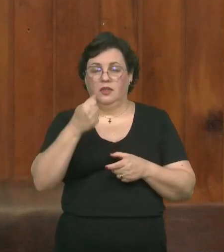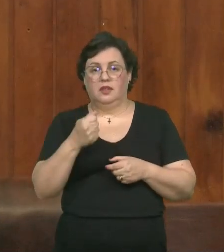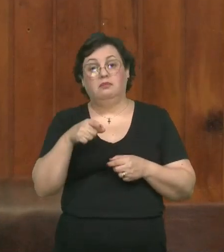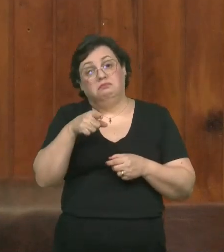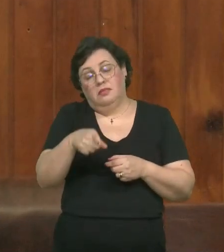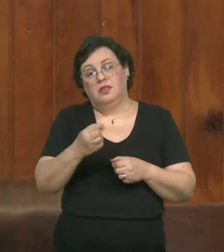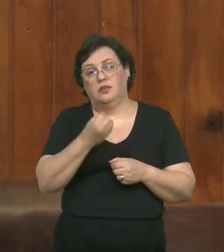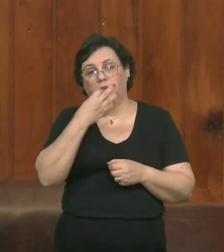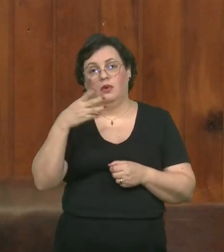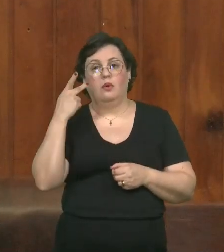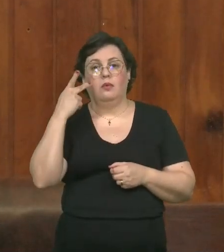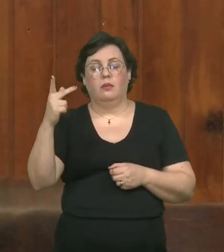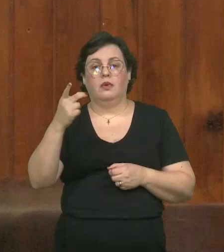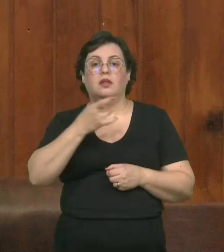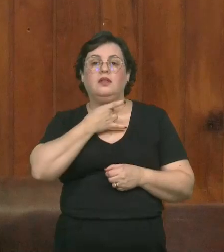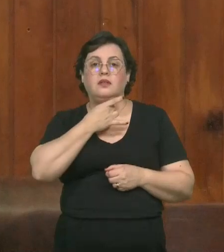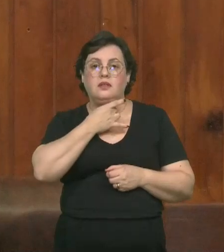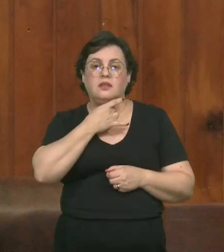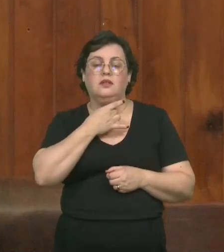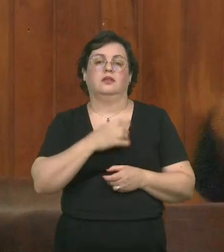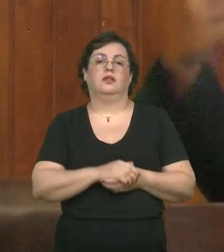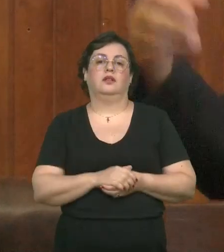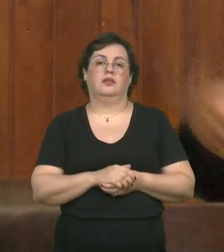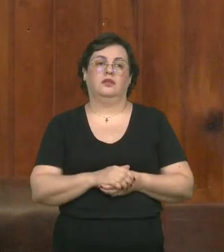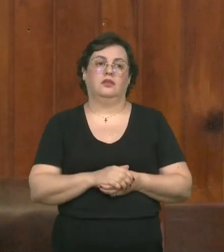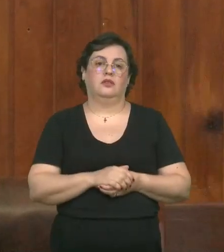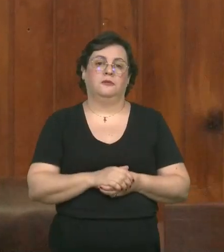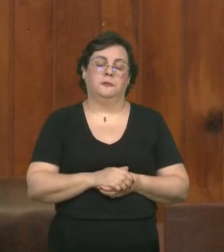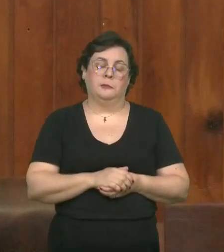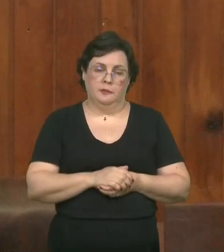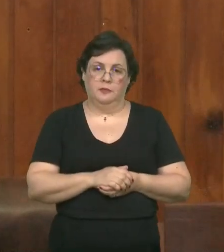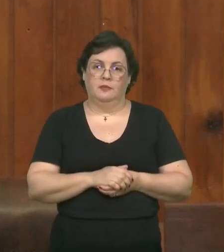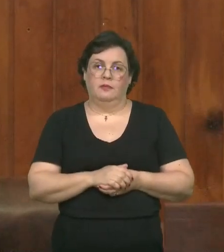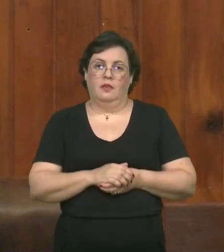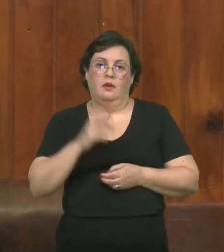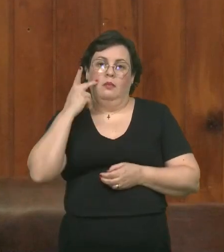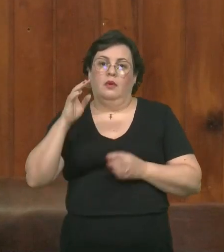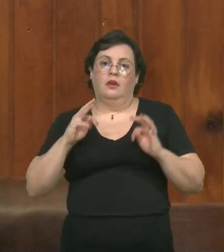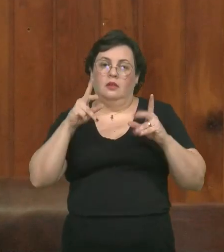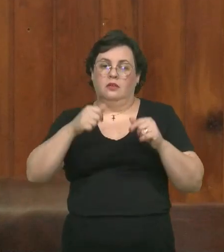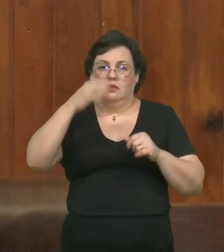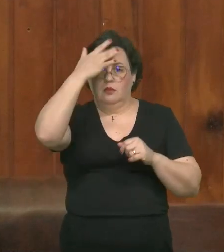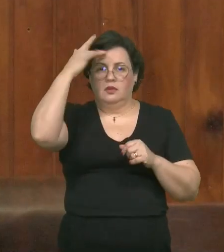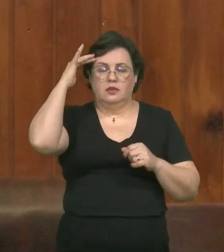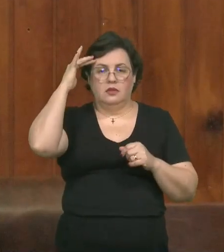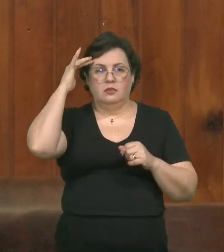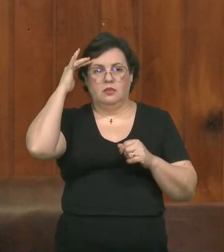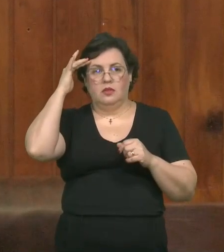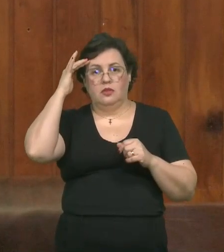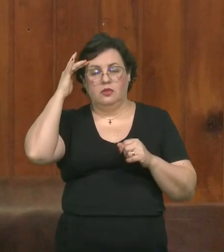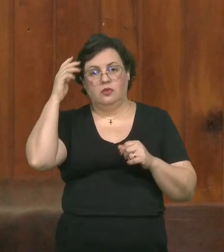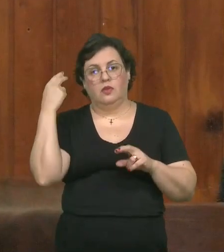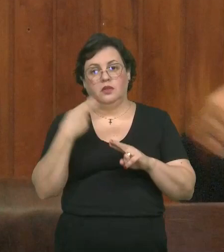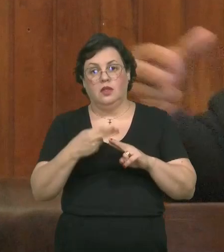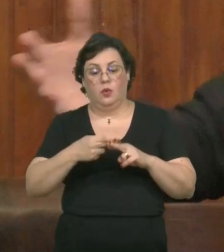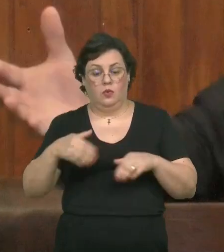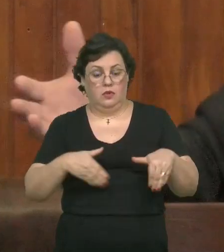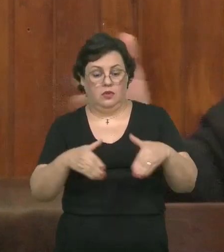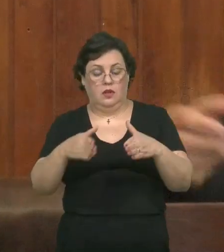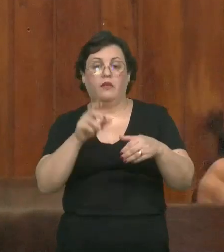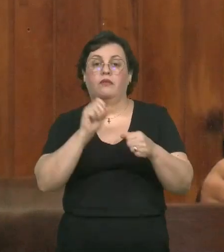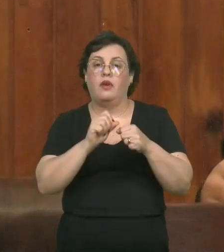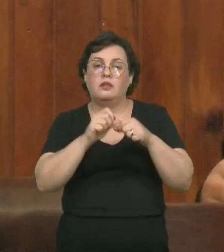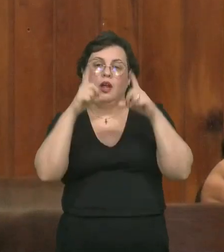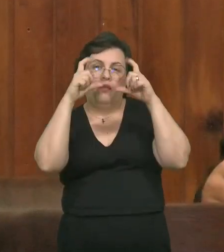para todos os usuários aí dessa estrada um local aos finais de semana, feriados, para fazerem fotos e